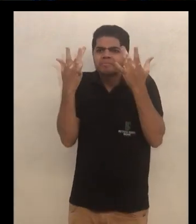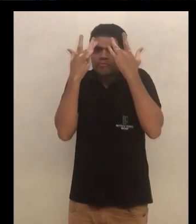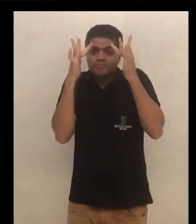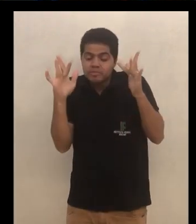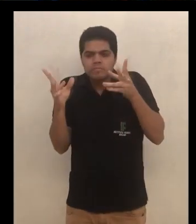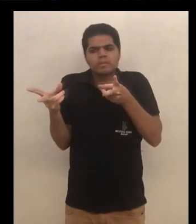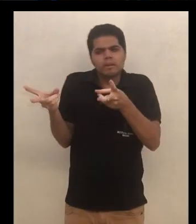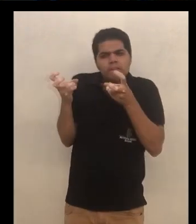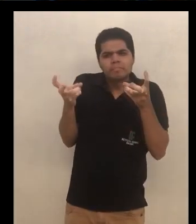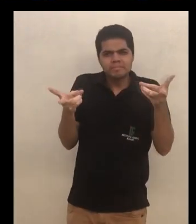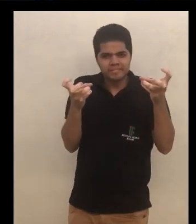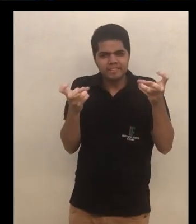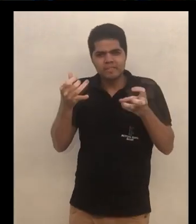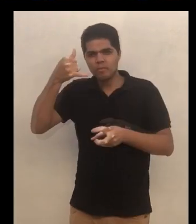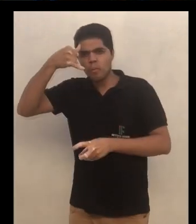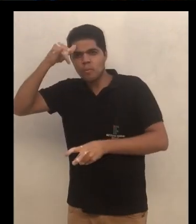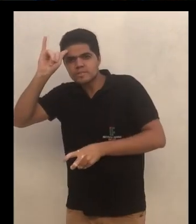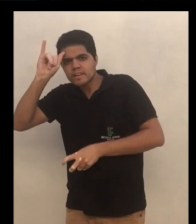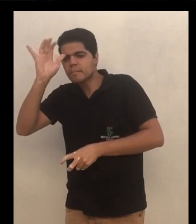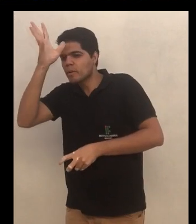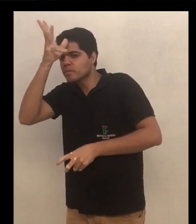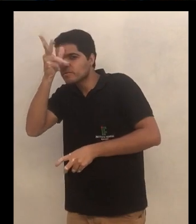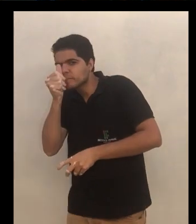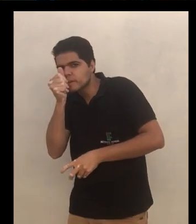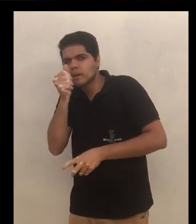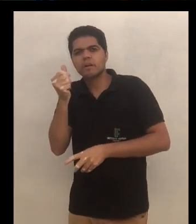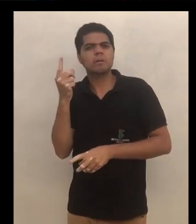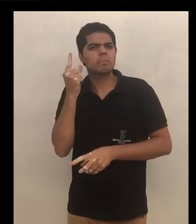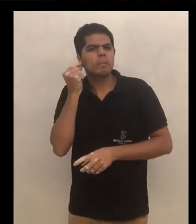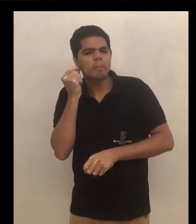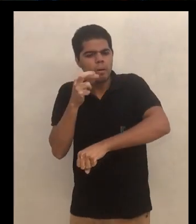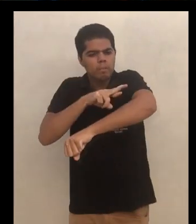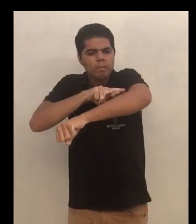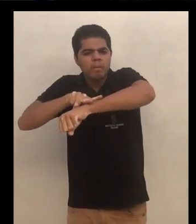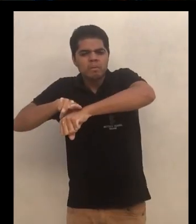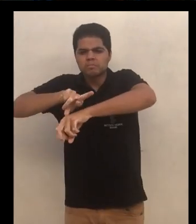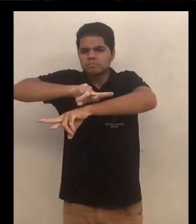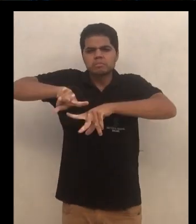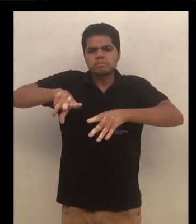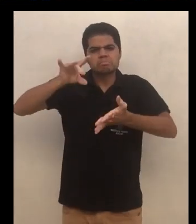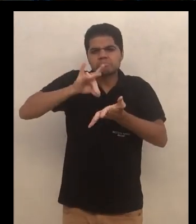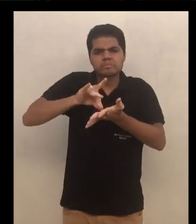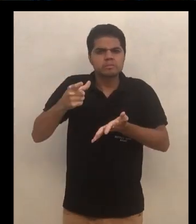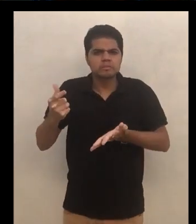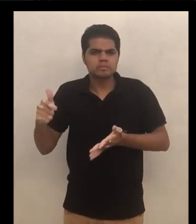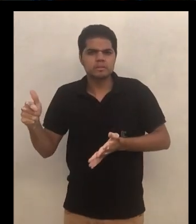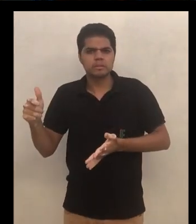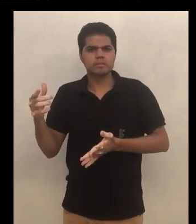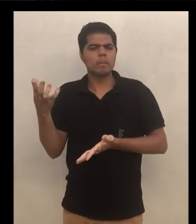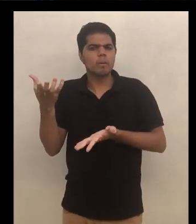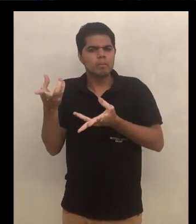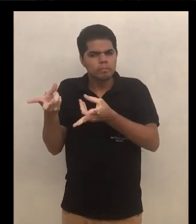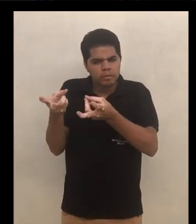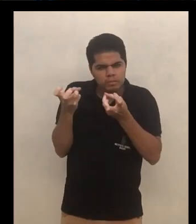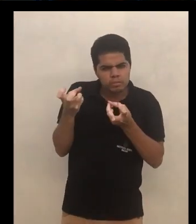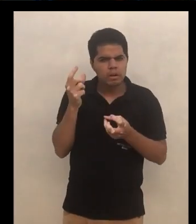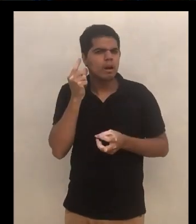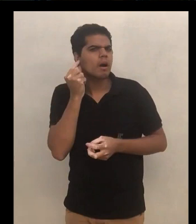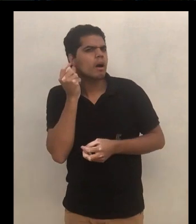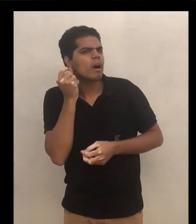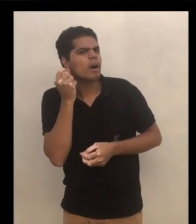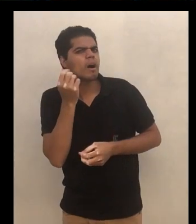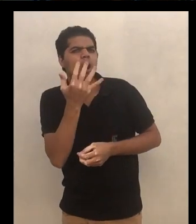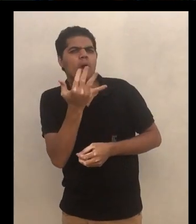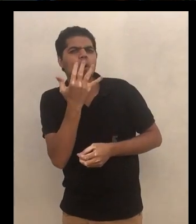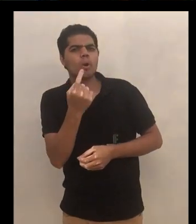pode observar. Os caipiras são diferentes, porque não tem uma raça definida, mas se a gente pega uma Rod, por exemplo, Islândia, a gente